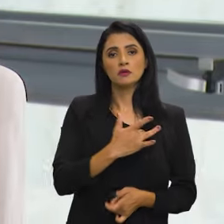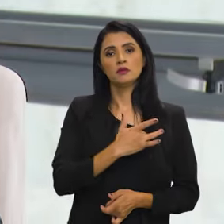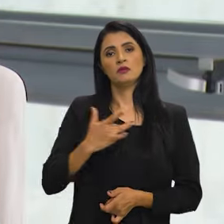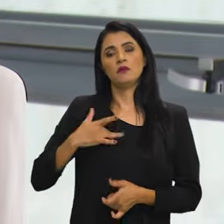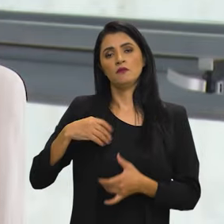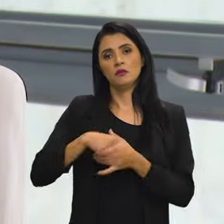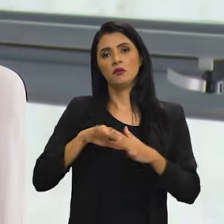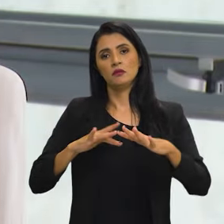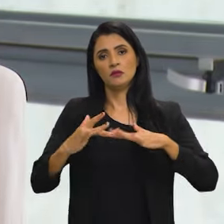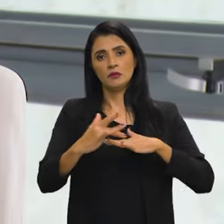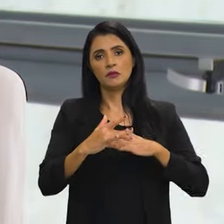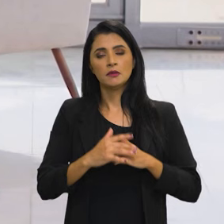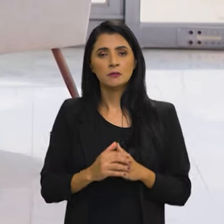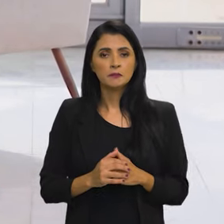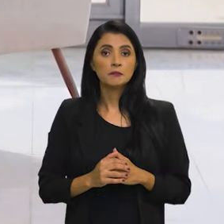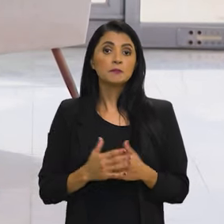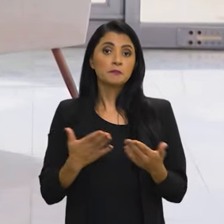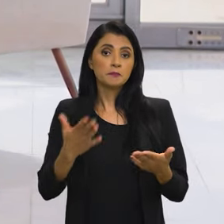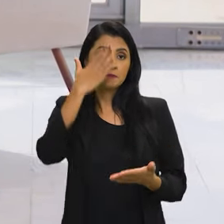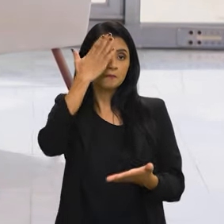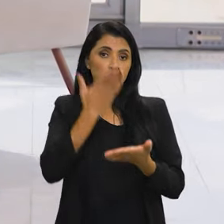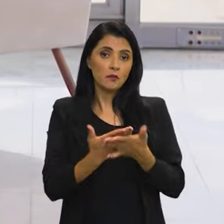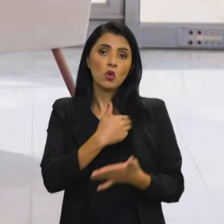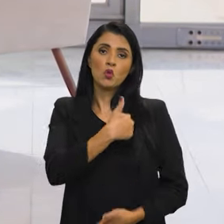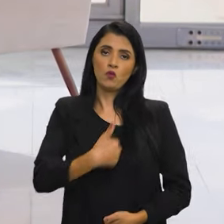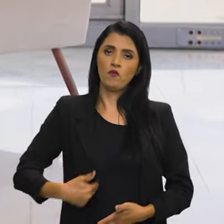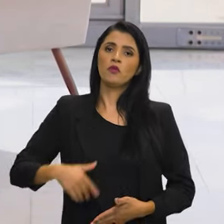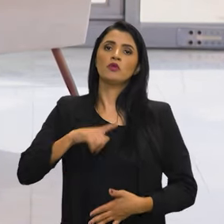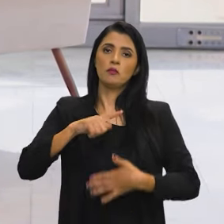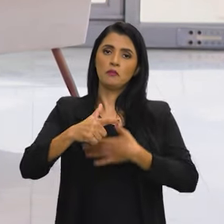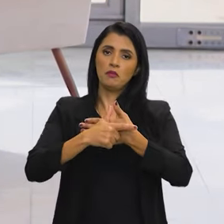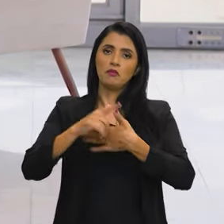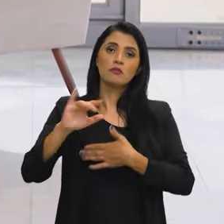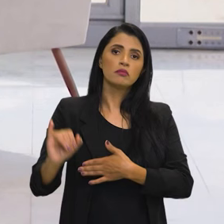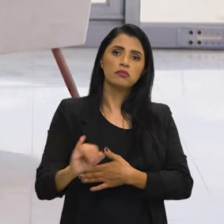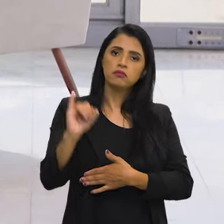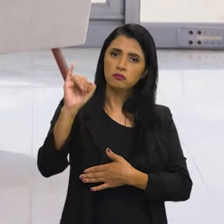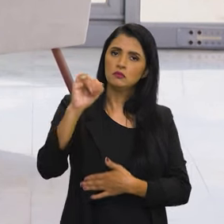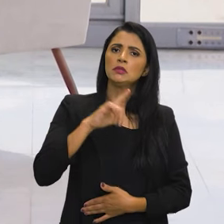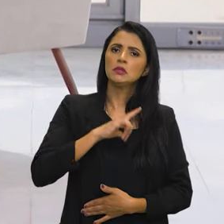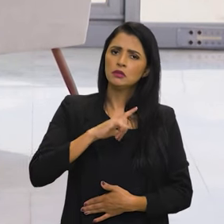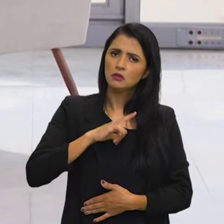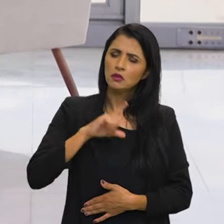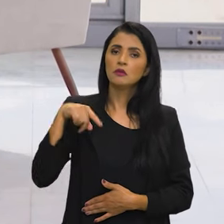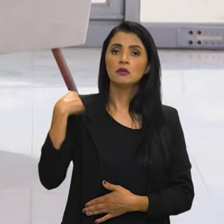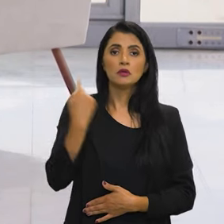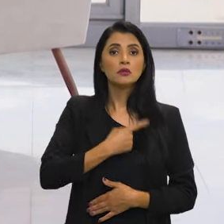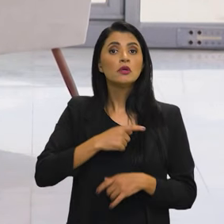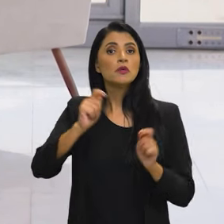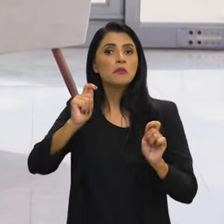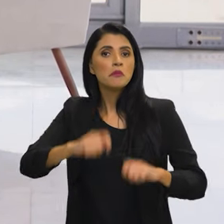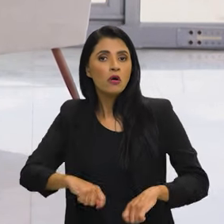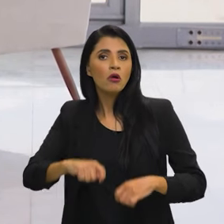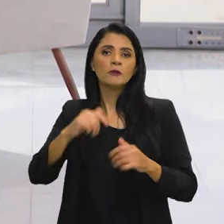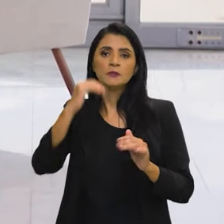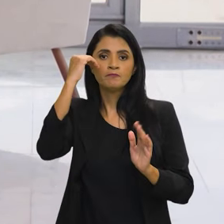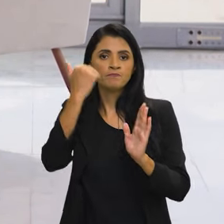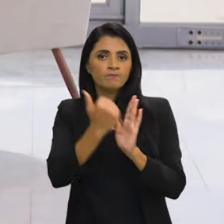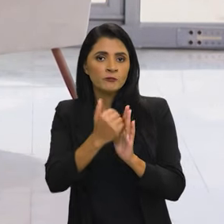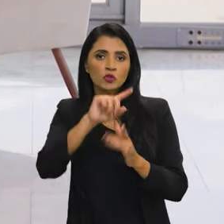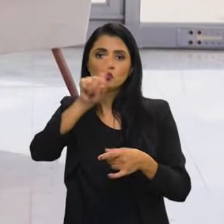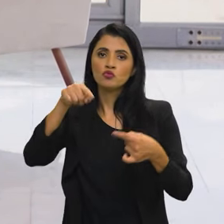ambiente saudável nas redes sociais e acho que o governo tem um papel importante é um papel importante para que a possa